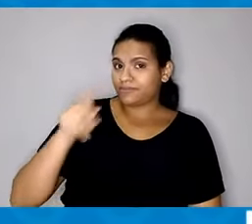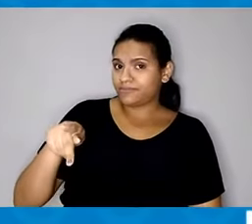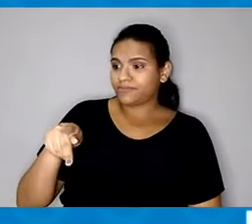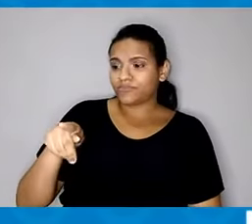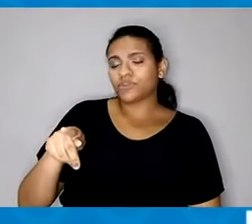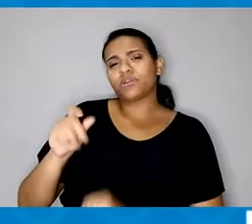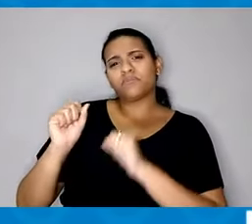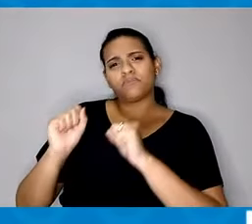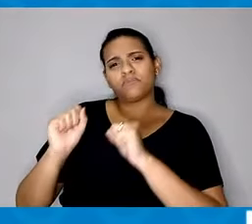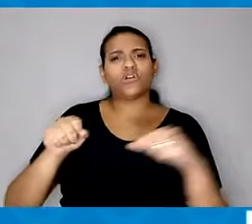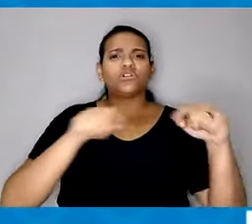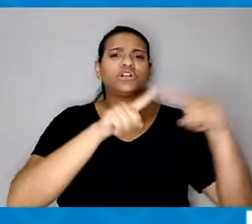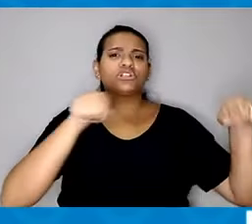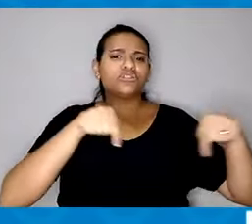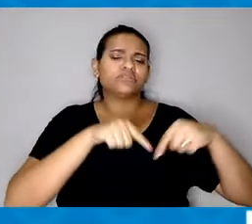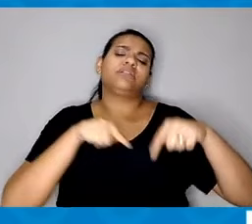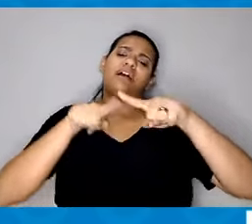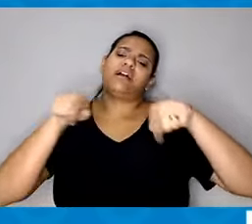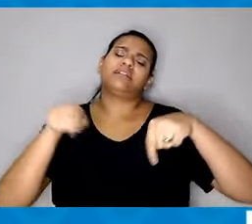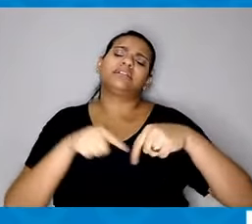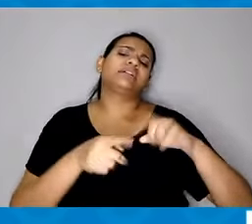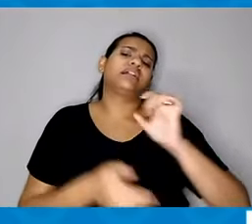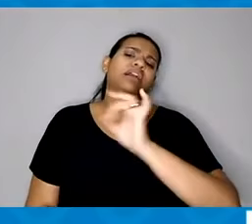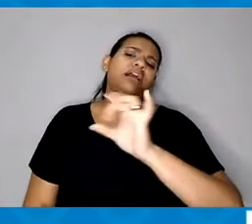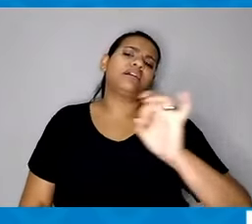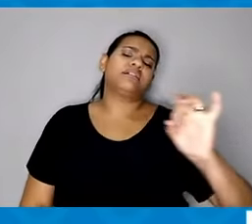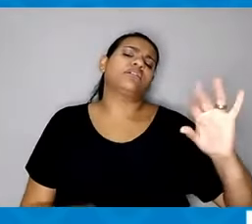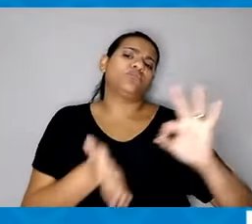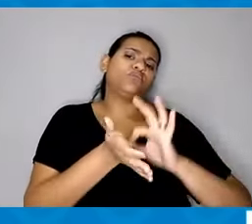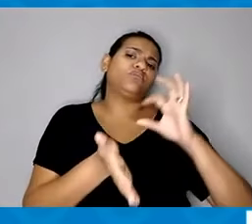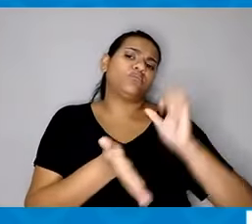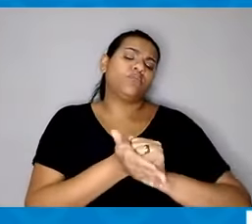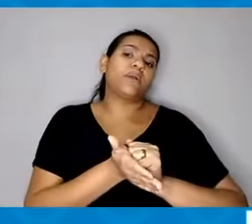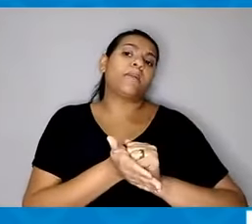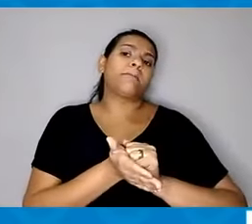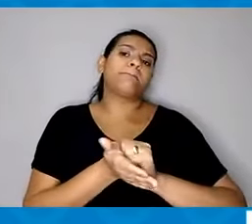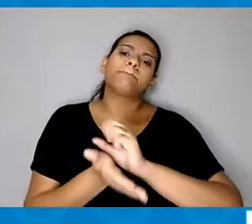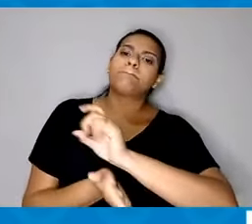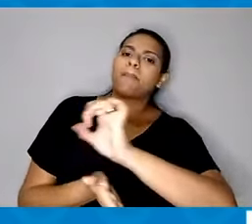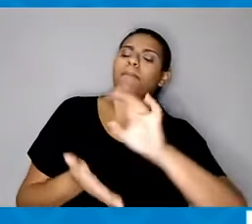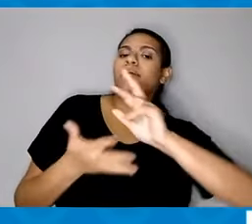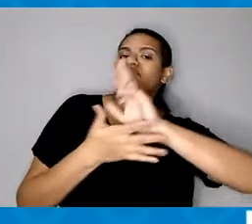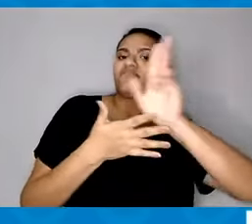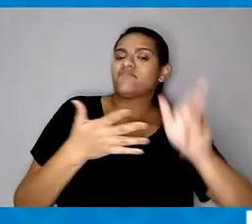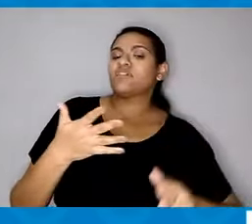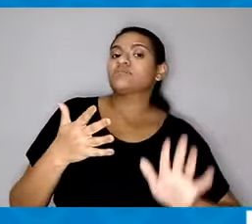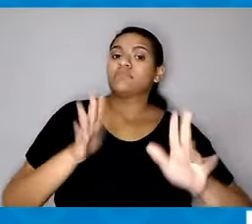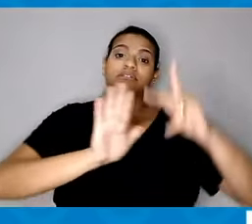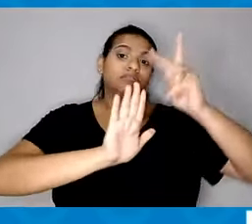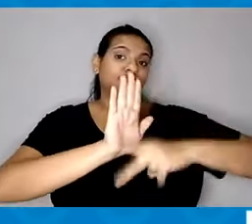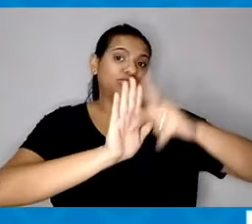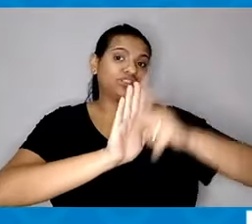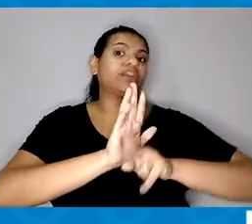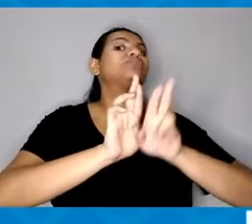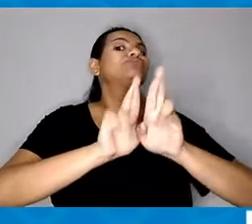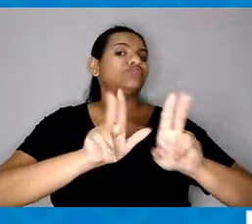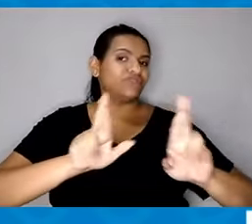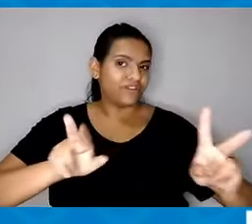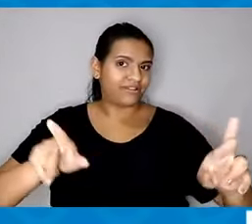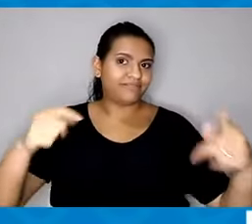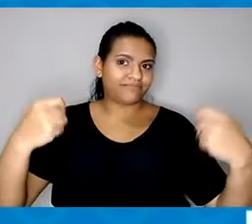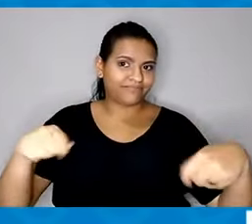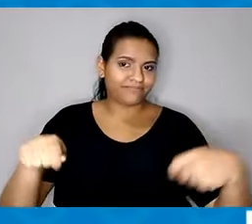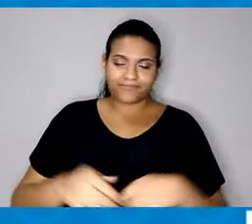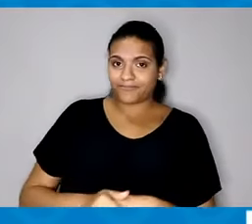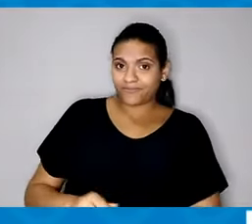uma ou mais turmas, desde que os projetos sejam diferentes. Mas atenção! Cada estudante poderá participar de apenas uma